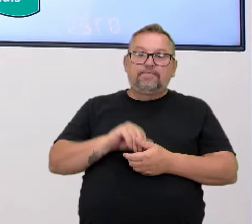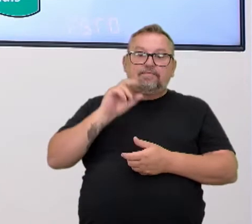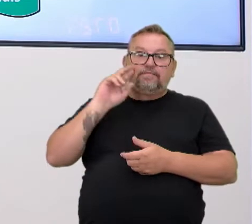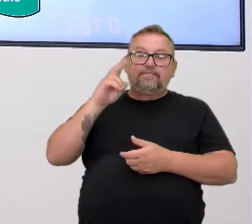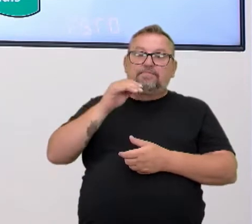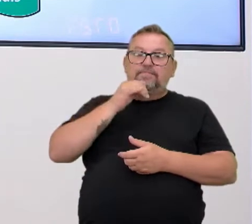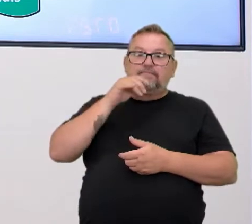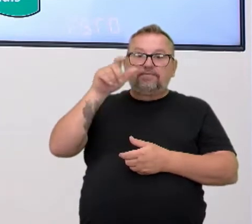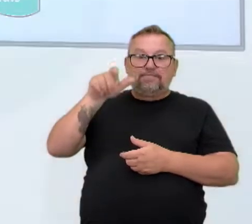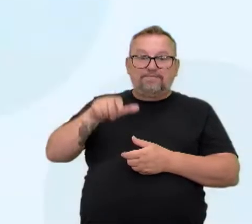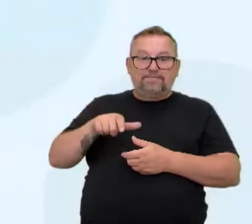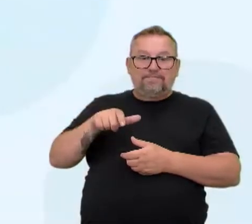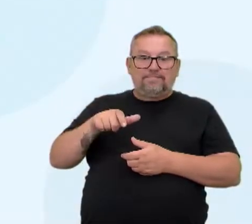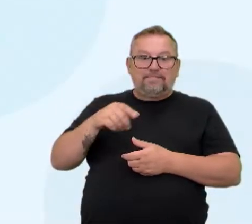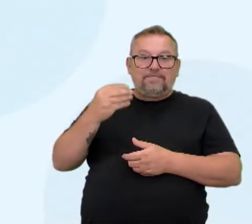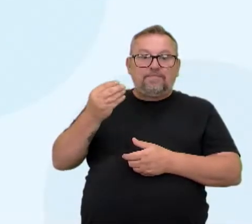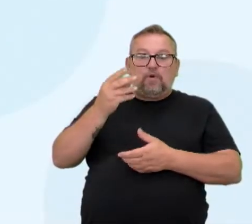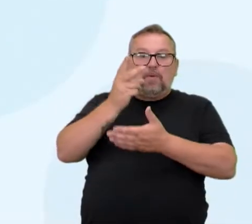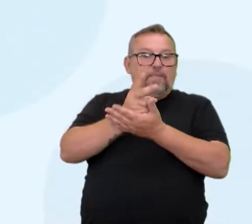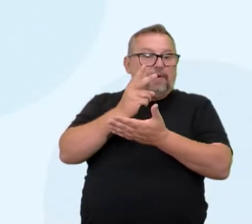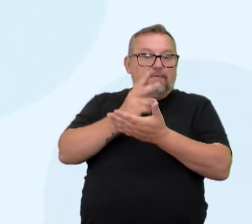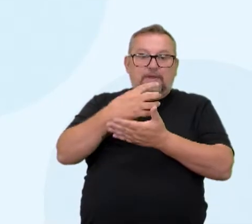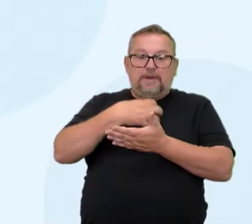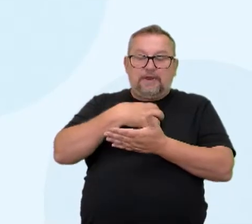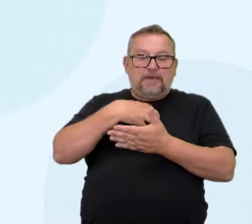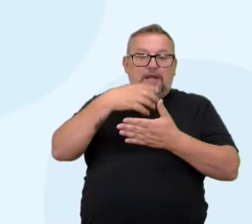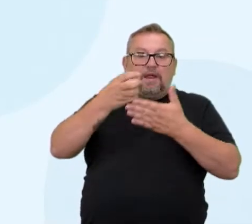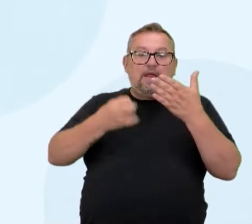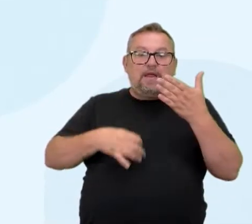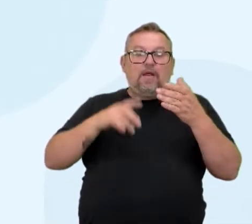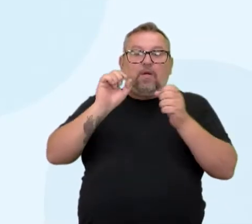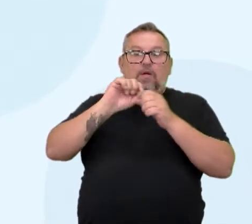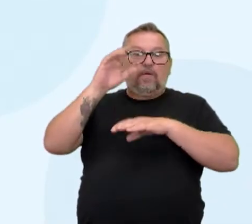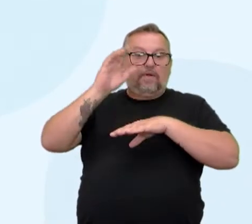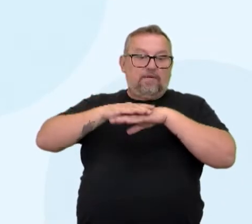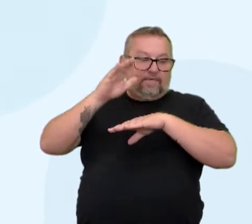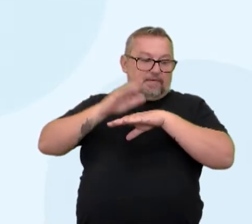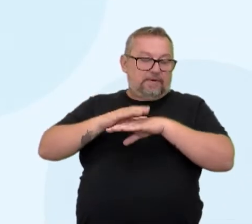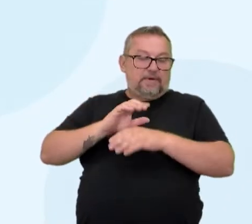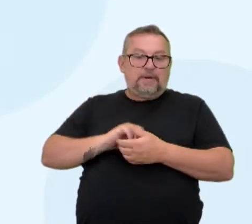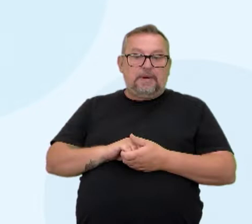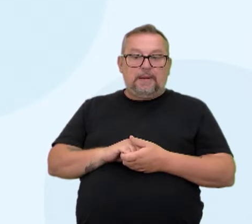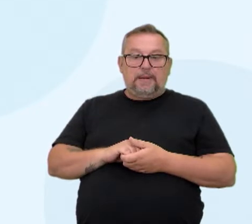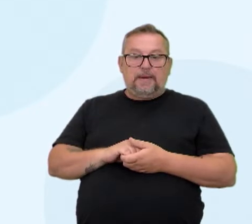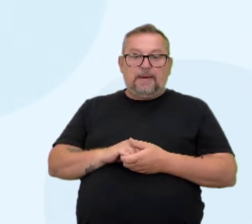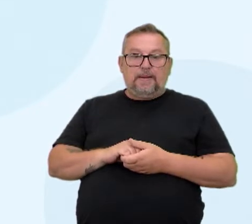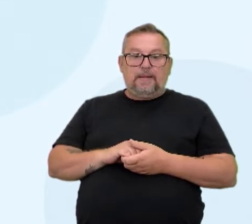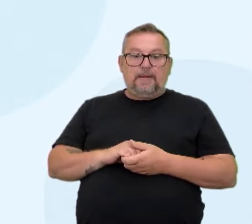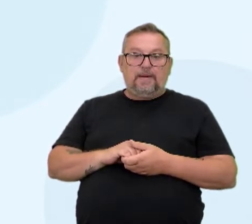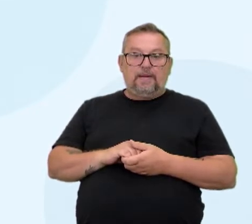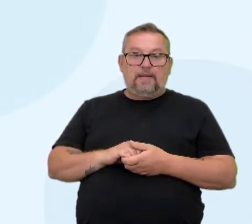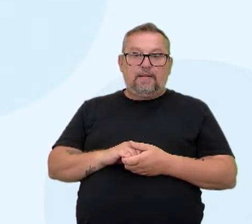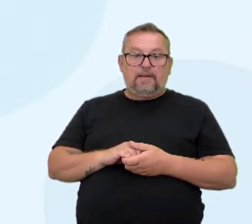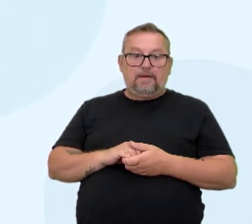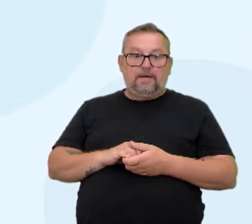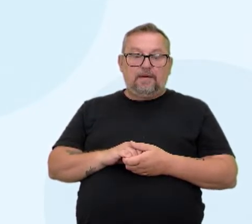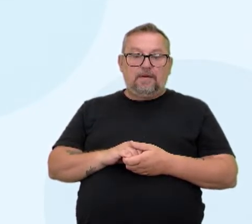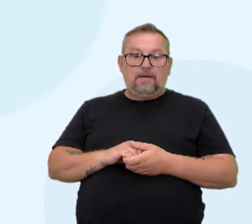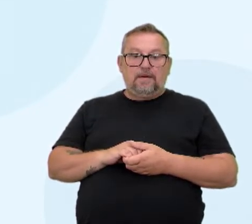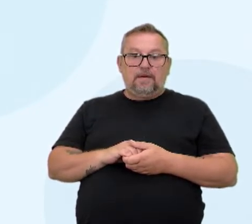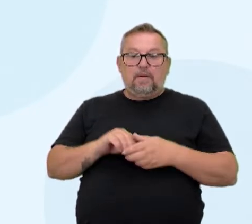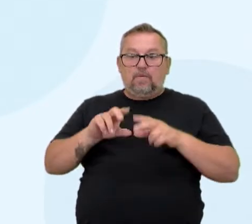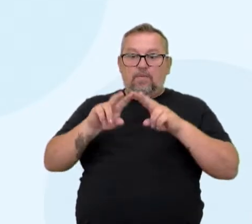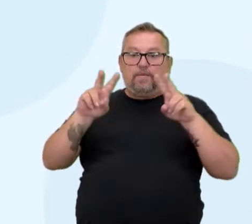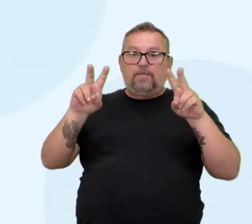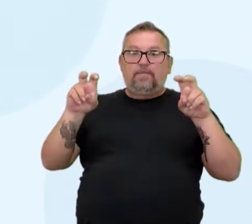exemplo, bem com as mesmas características do que eu já fiz. Então, vamos lá, ó. É a educação. Então, o nosso tema,